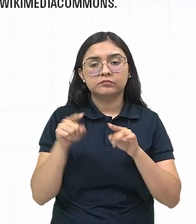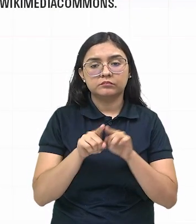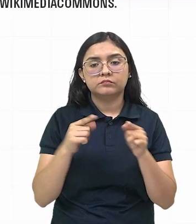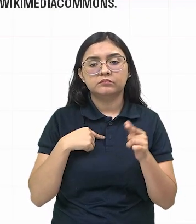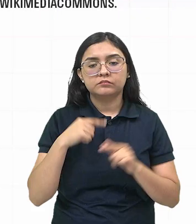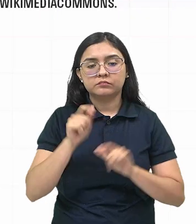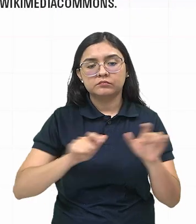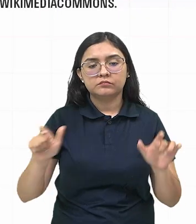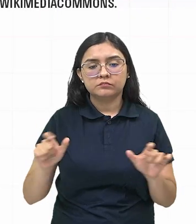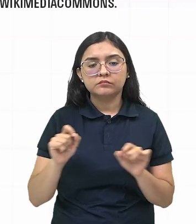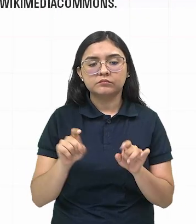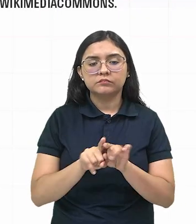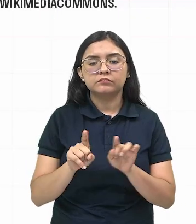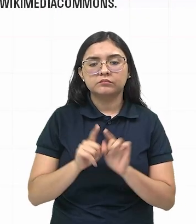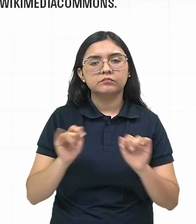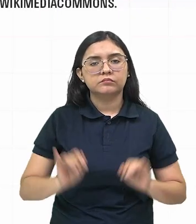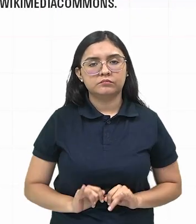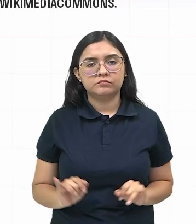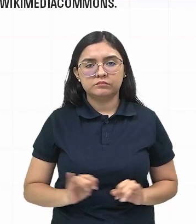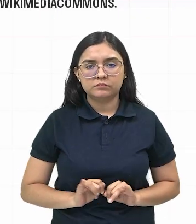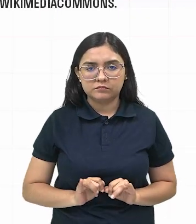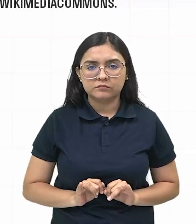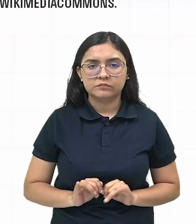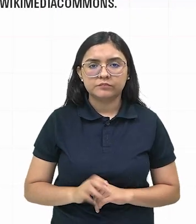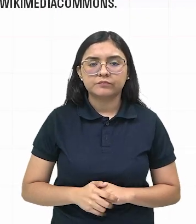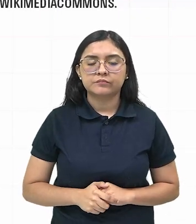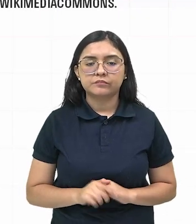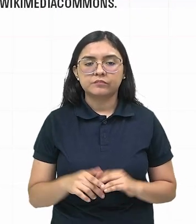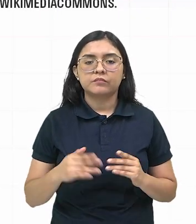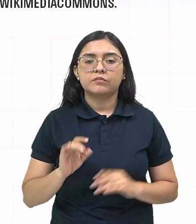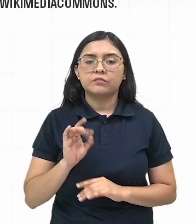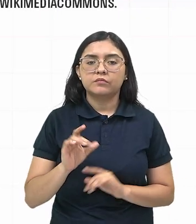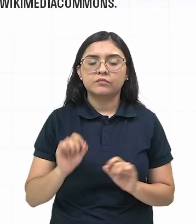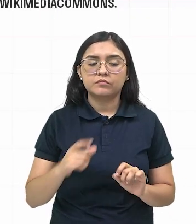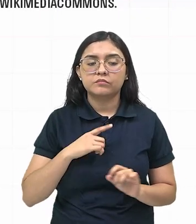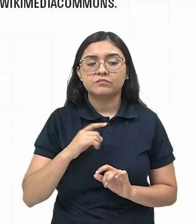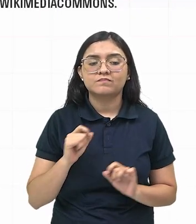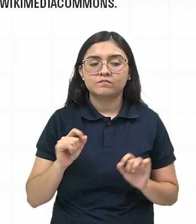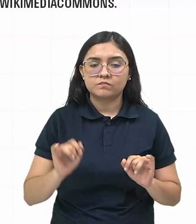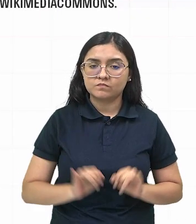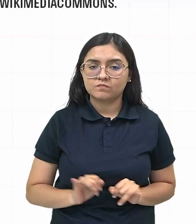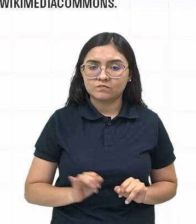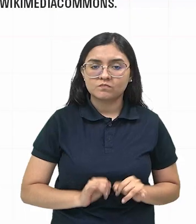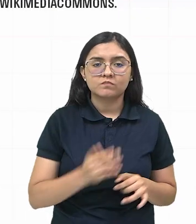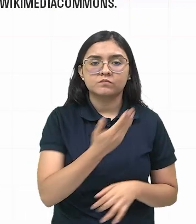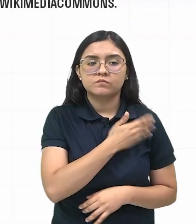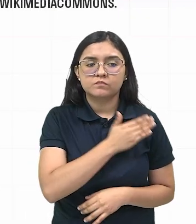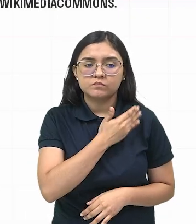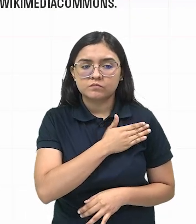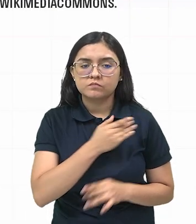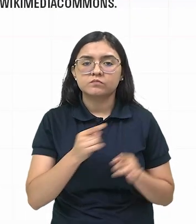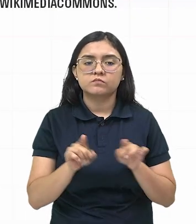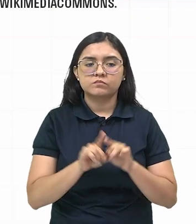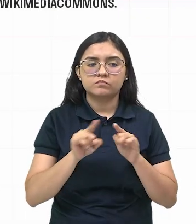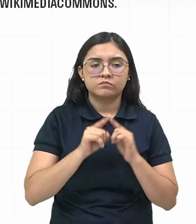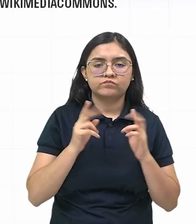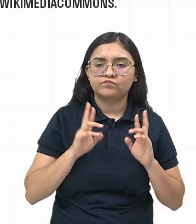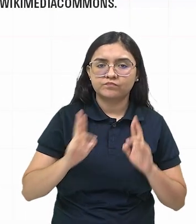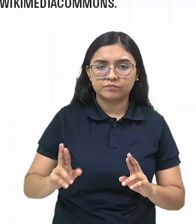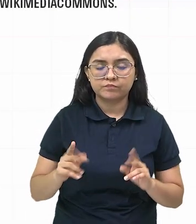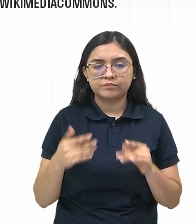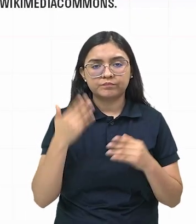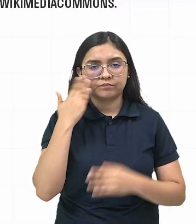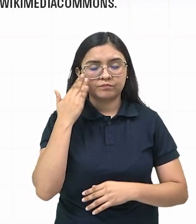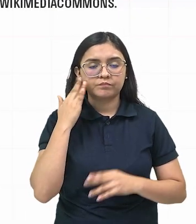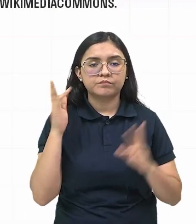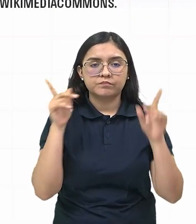pessoas estão aí. Essas pessoas estão sofrendo o que elas estão sofrendo. Só quem sofre ações de preconceito, de intolerância, sabe